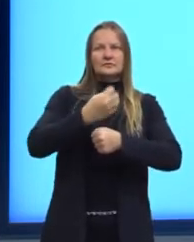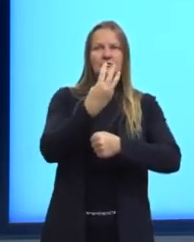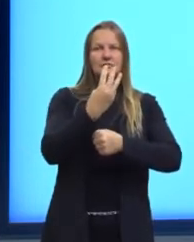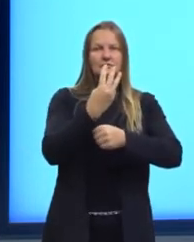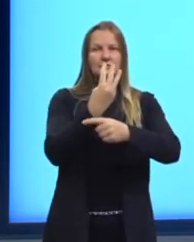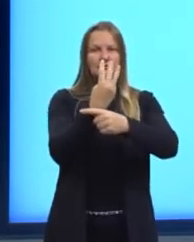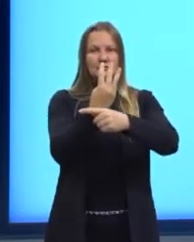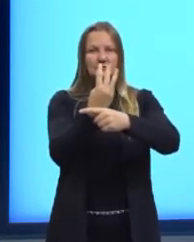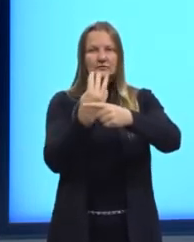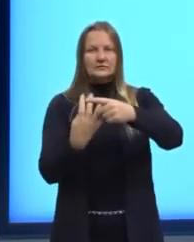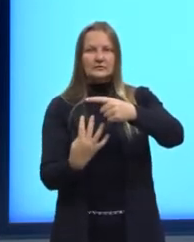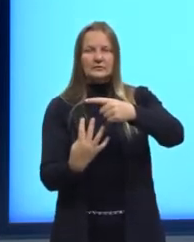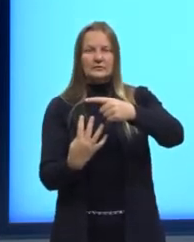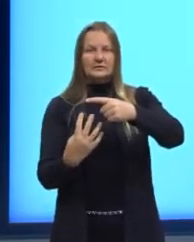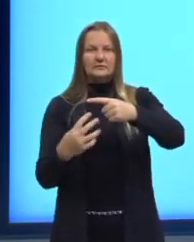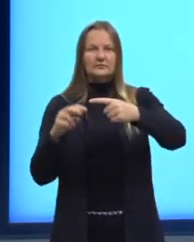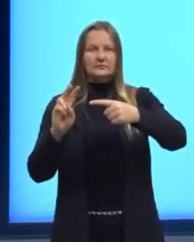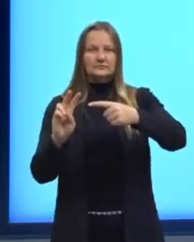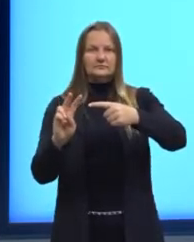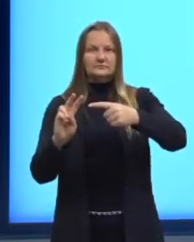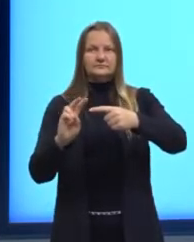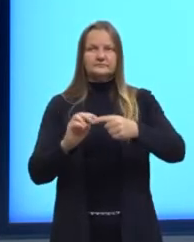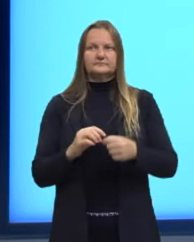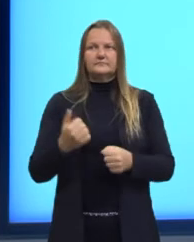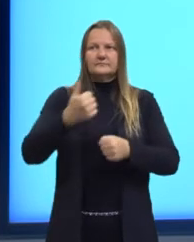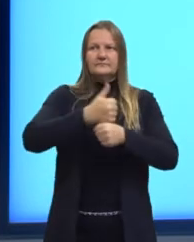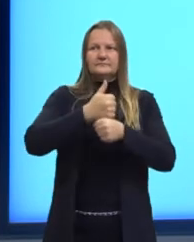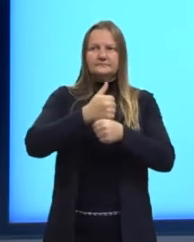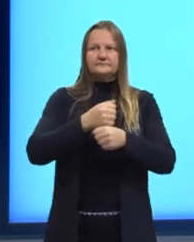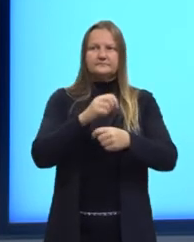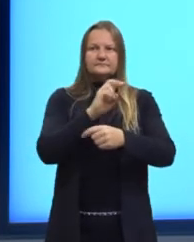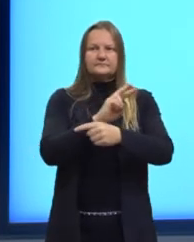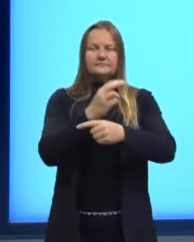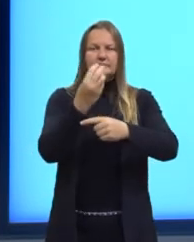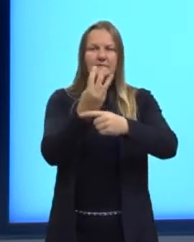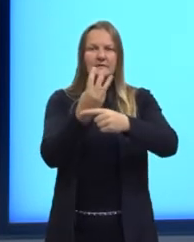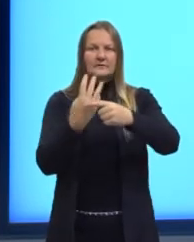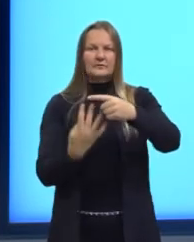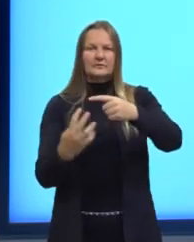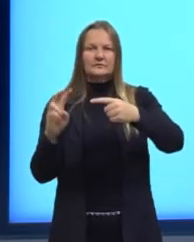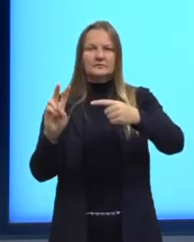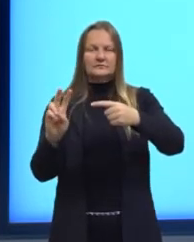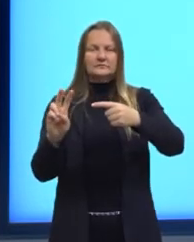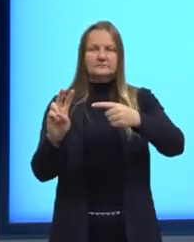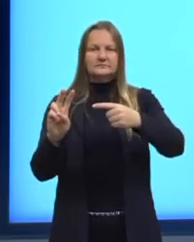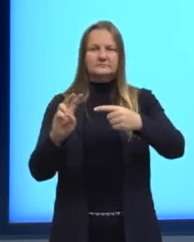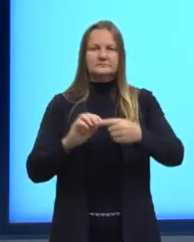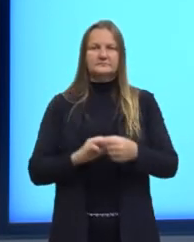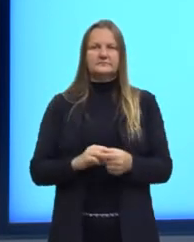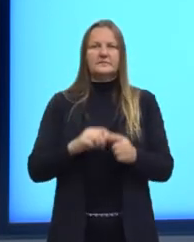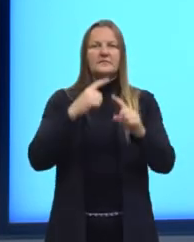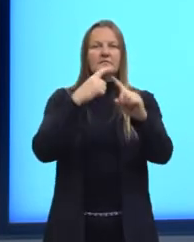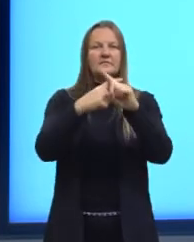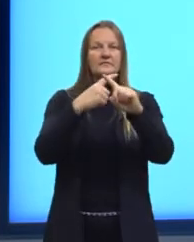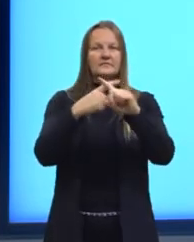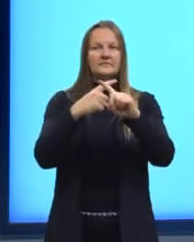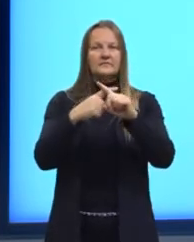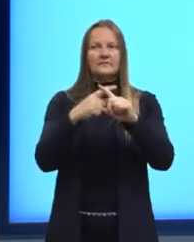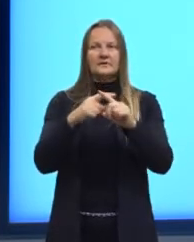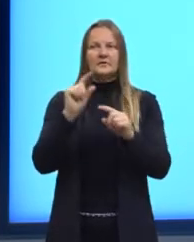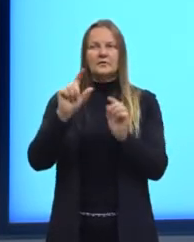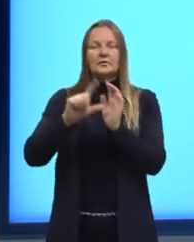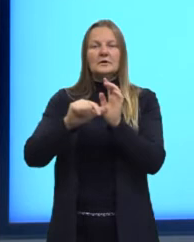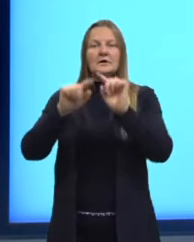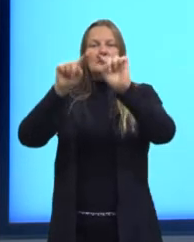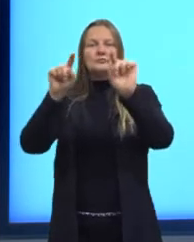quartos de v então fazendo a substituição nós teríamos três quartos de v vezes o que vem